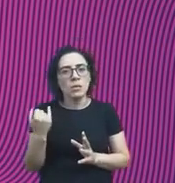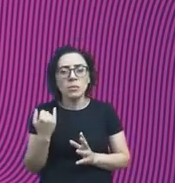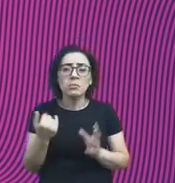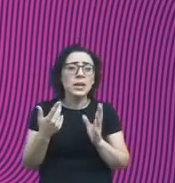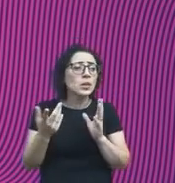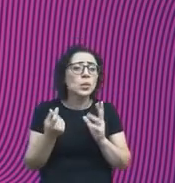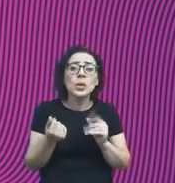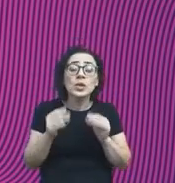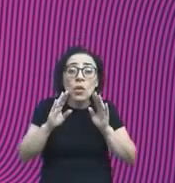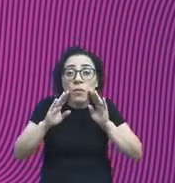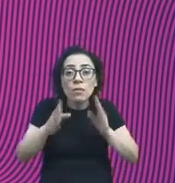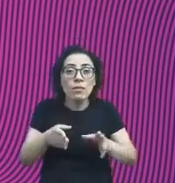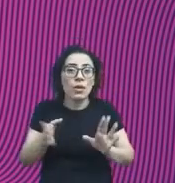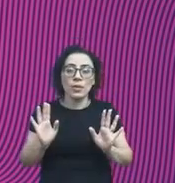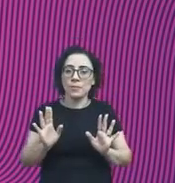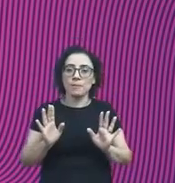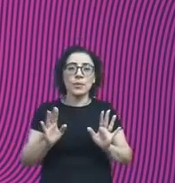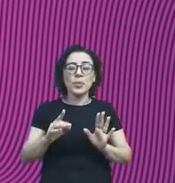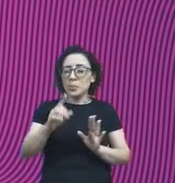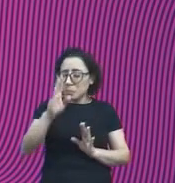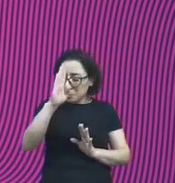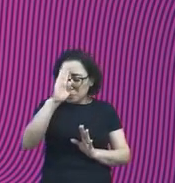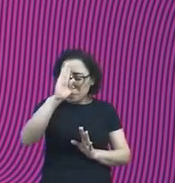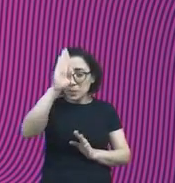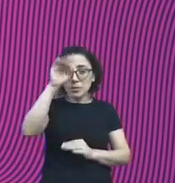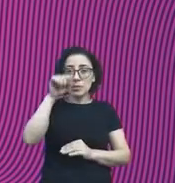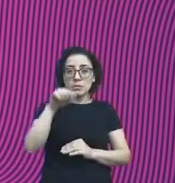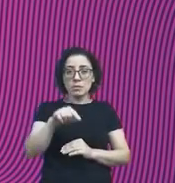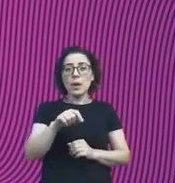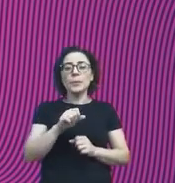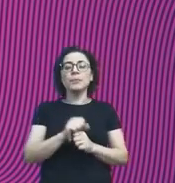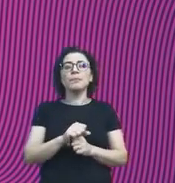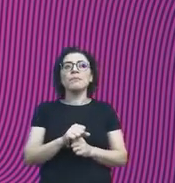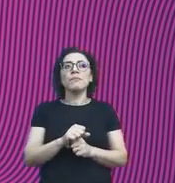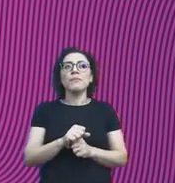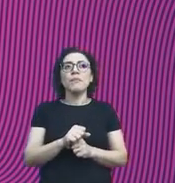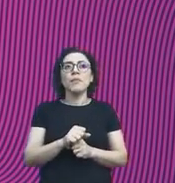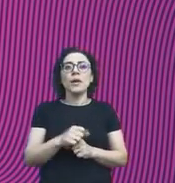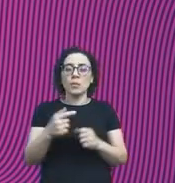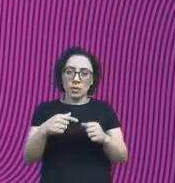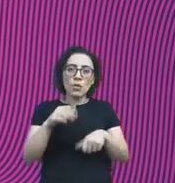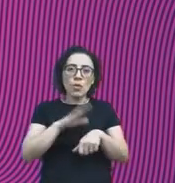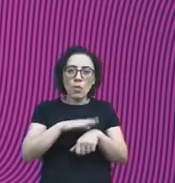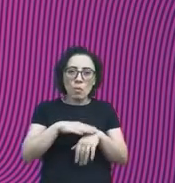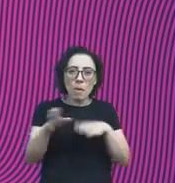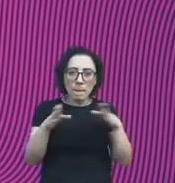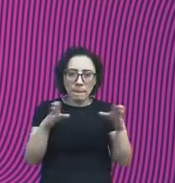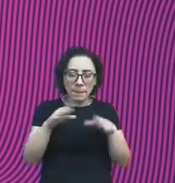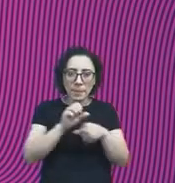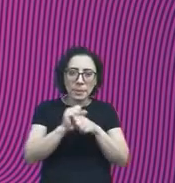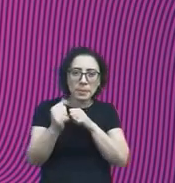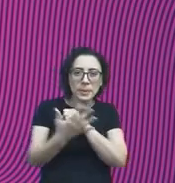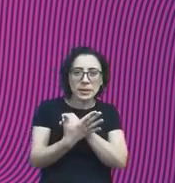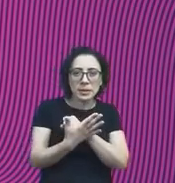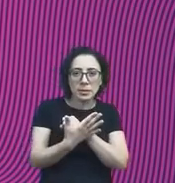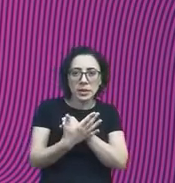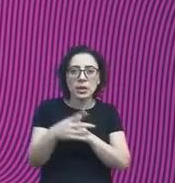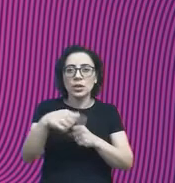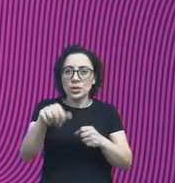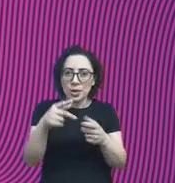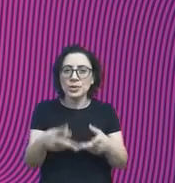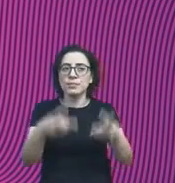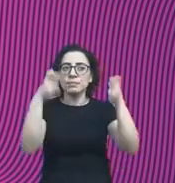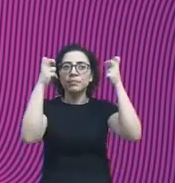questão central no pós-pandemia não é o que fazer. A questão central é por que que não se